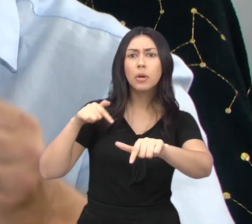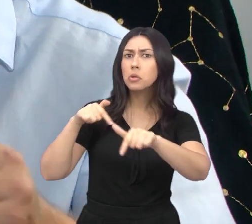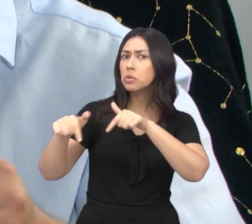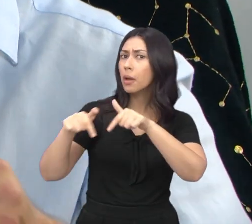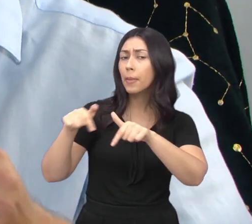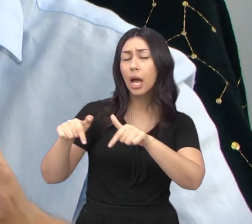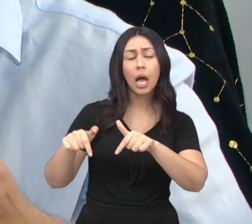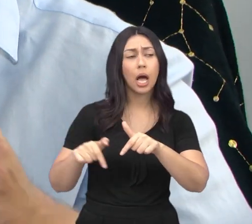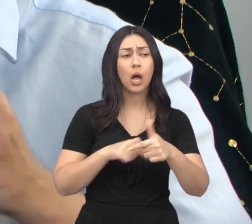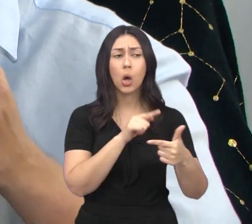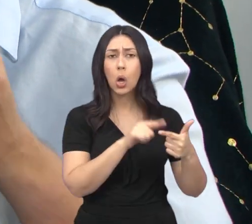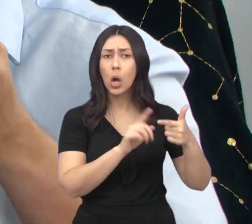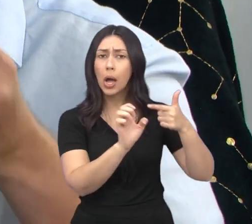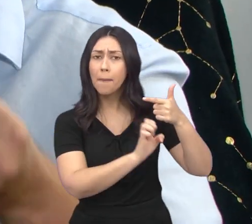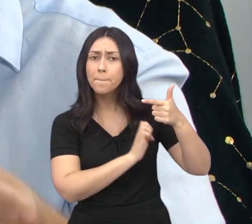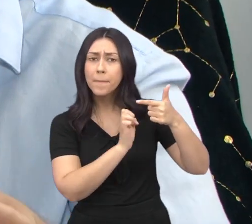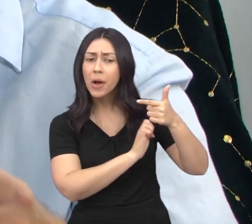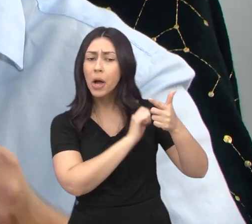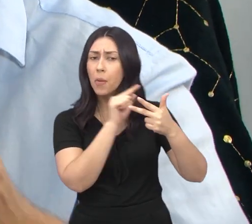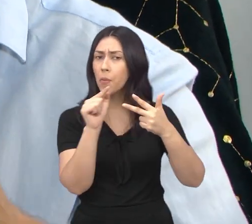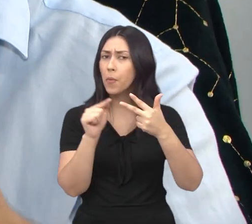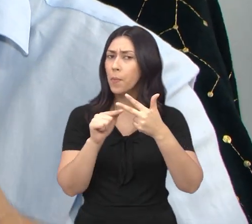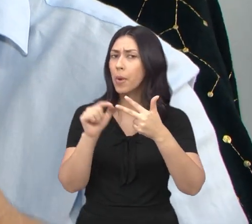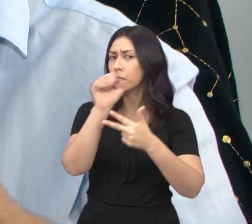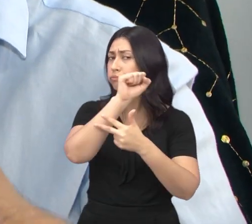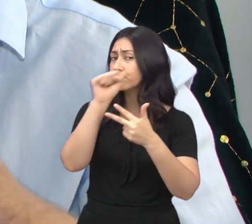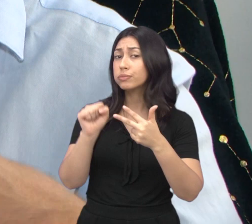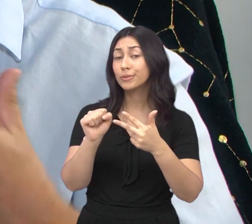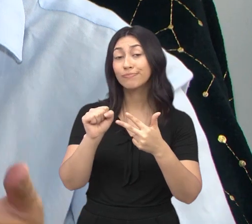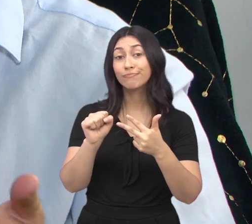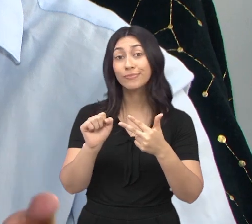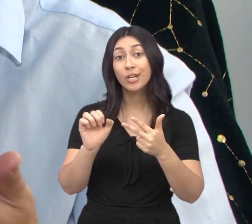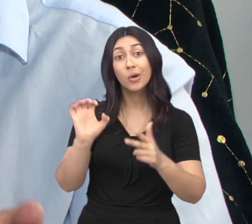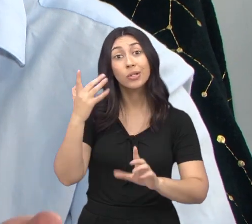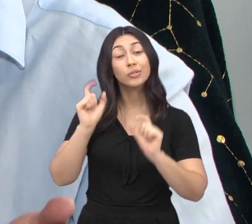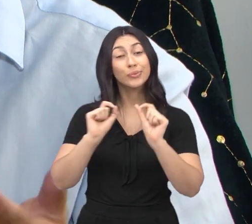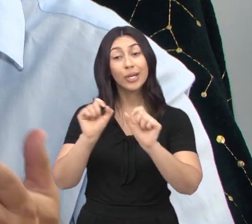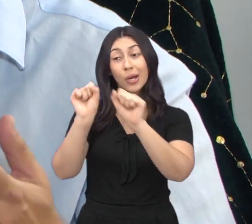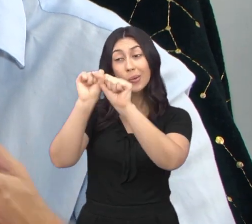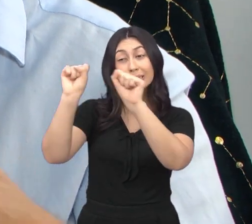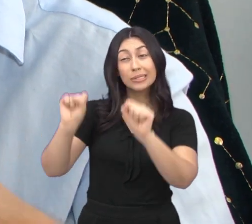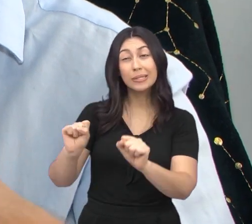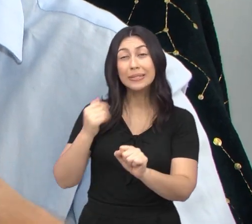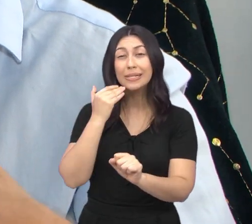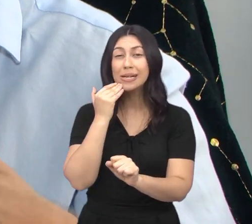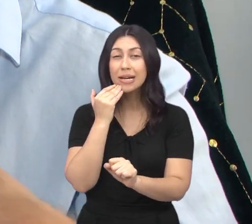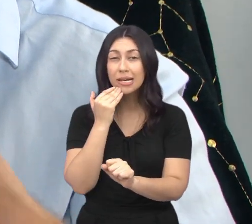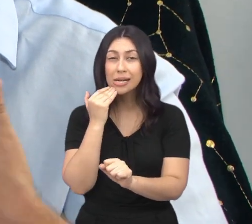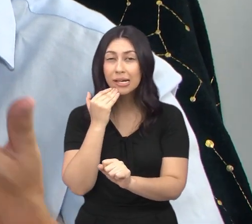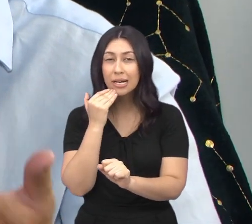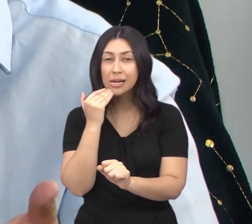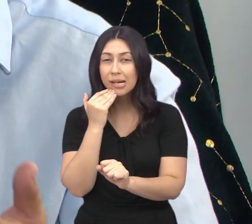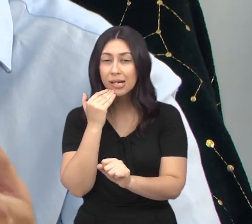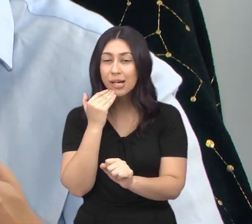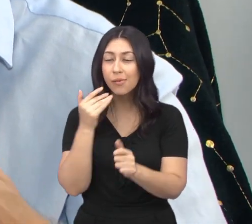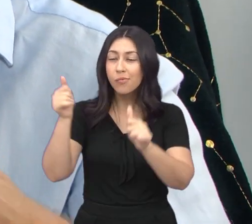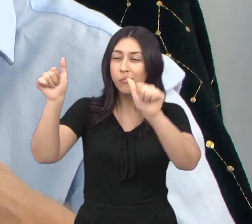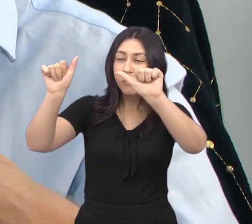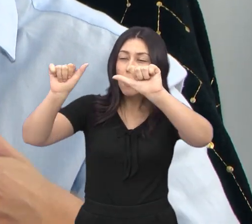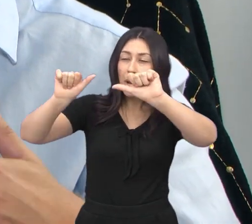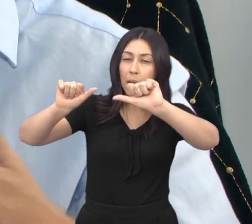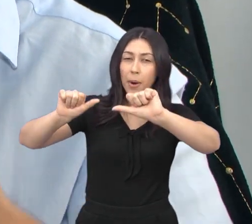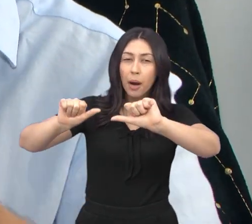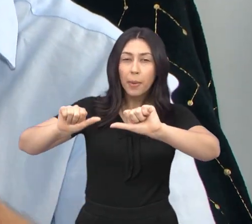no trabalho, na empresa, num serviço público, elas vão fazendo com que o sistema não funcione, né? Ela vai quebrando a formulação de políticas públicas,